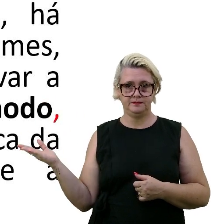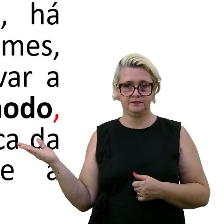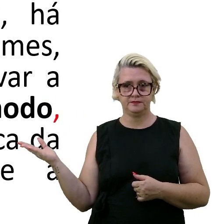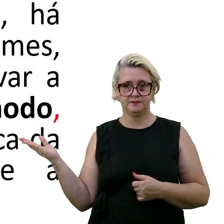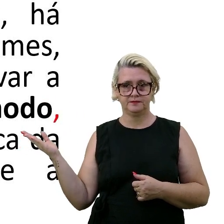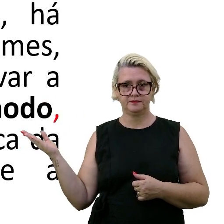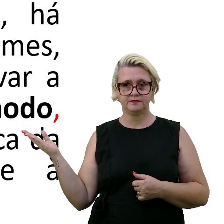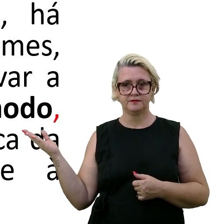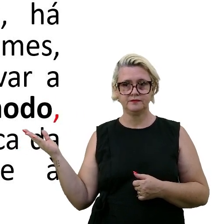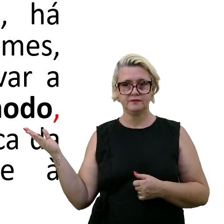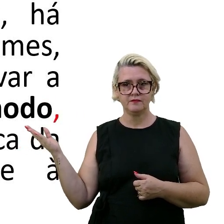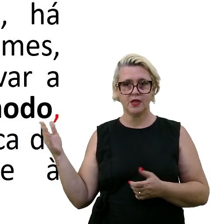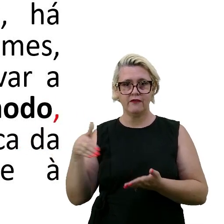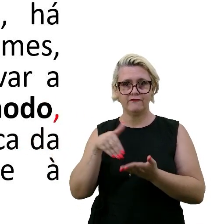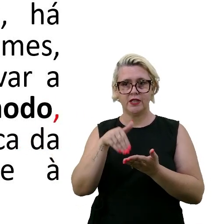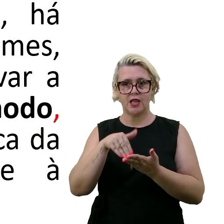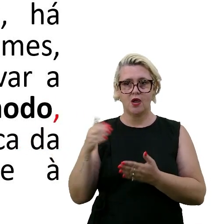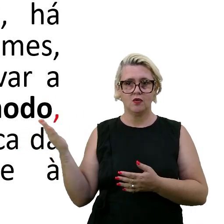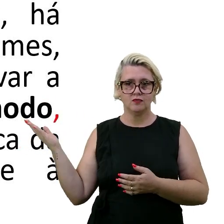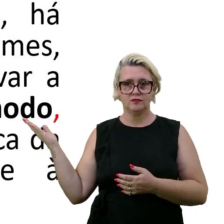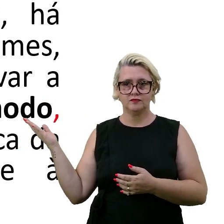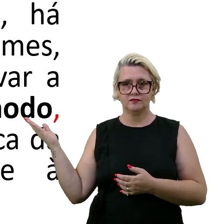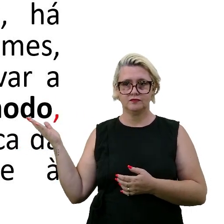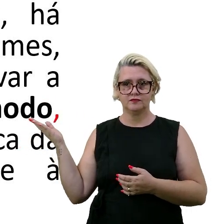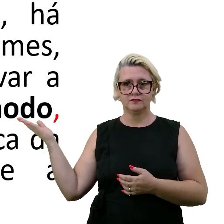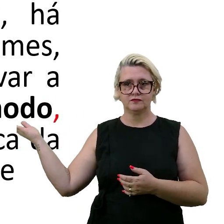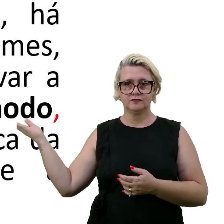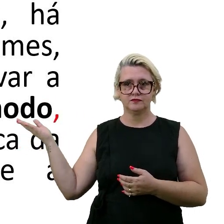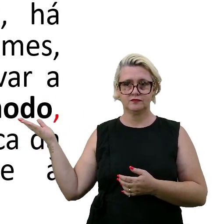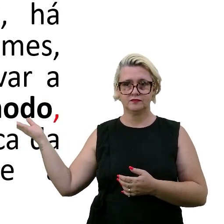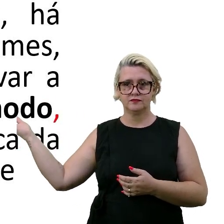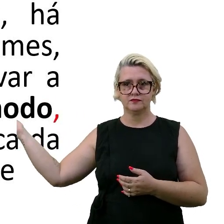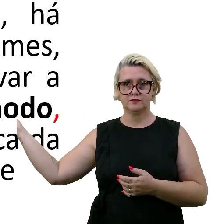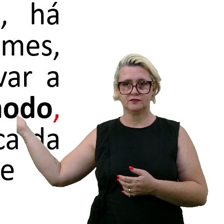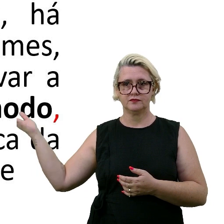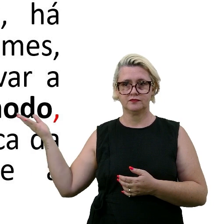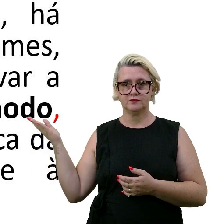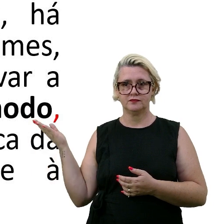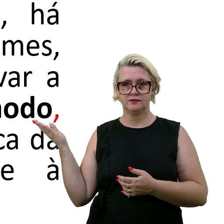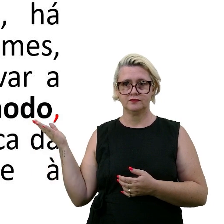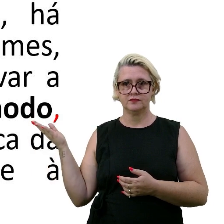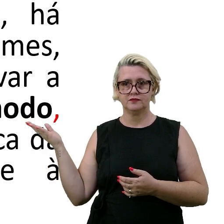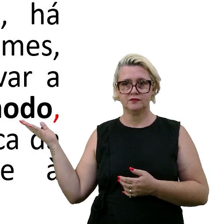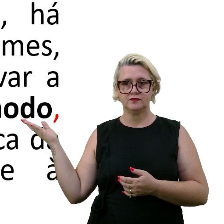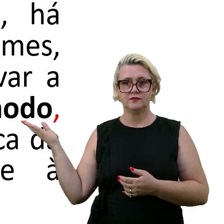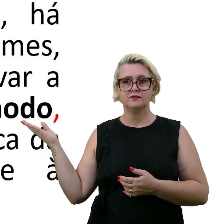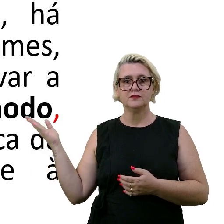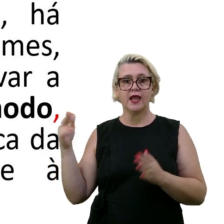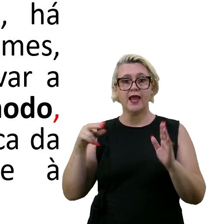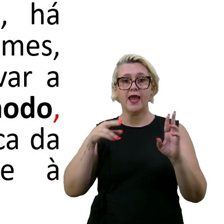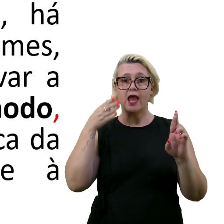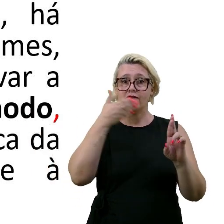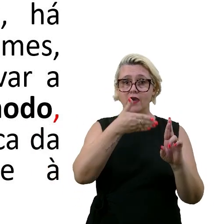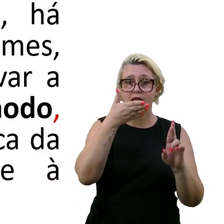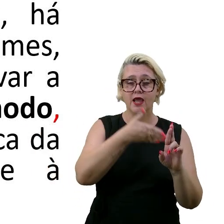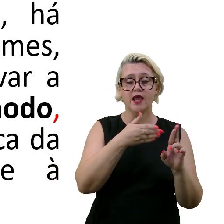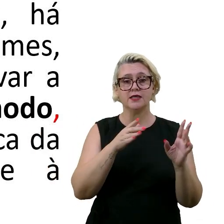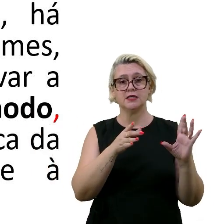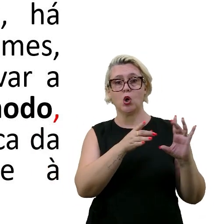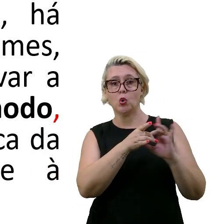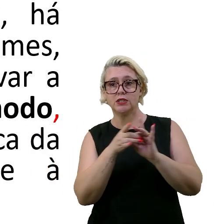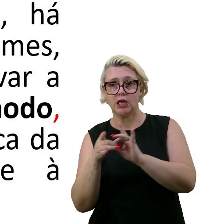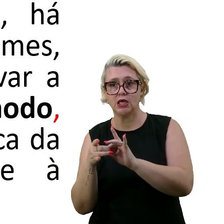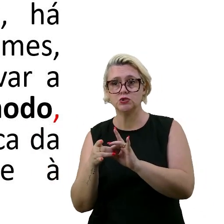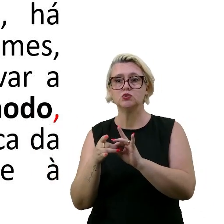desse modo, né? São modalizadores o quê? De referência, modalizadores de contextualização, e